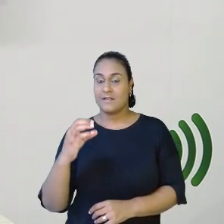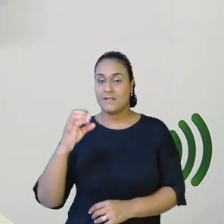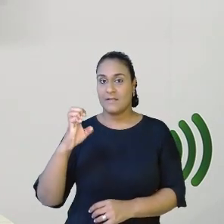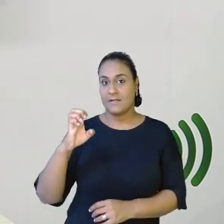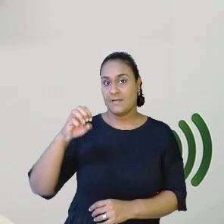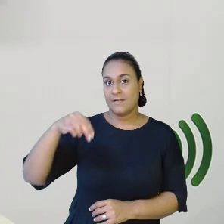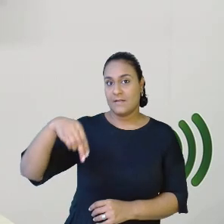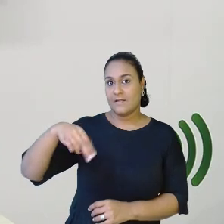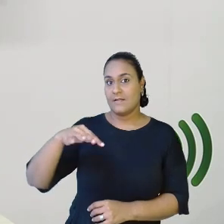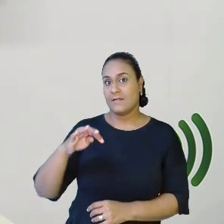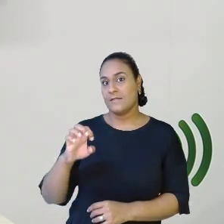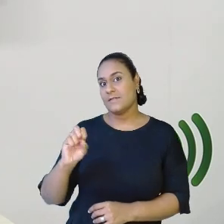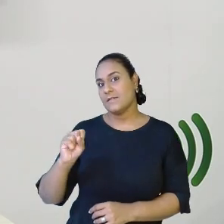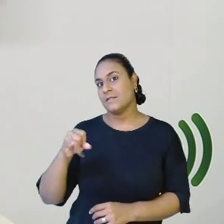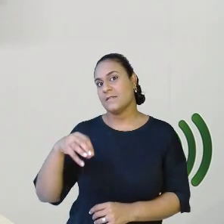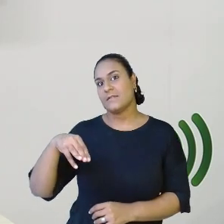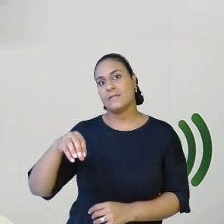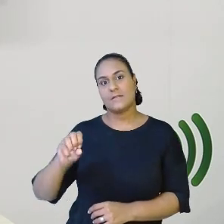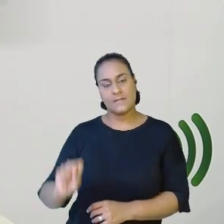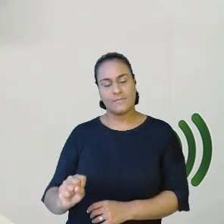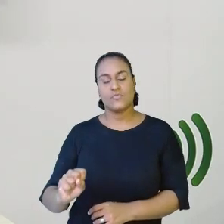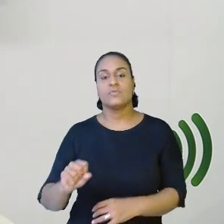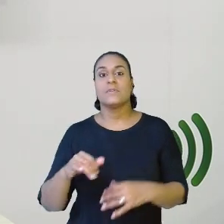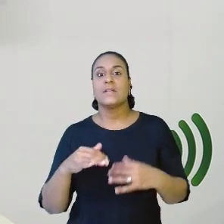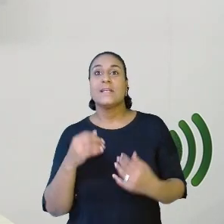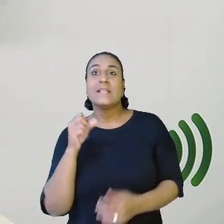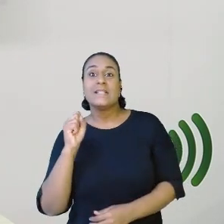em dinheiro, eu estaria lendo R$